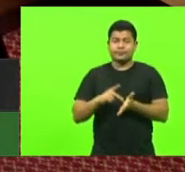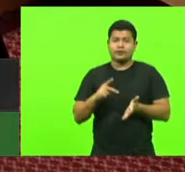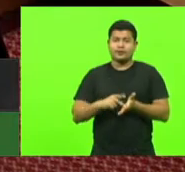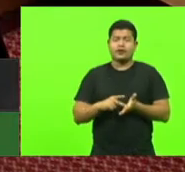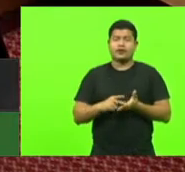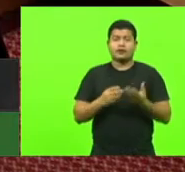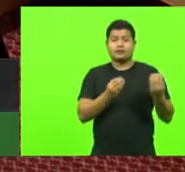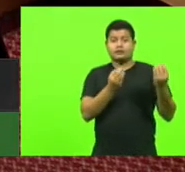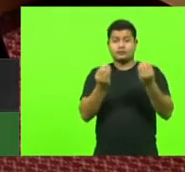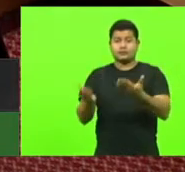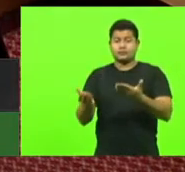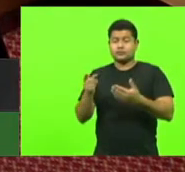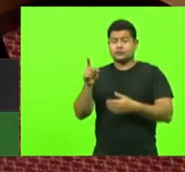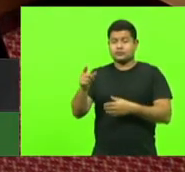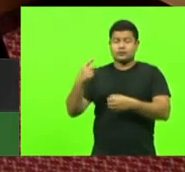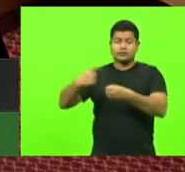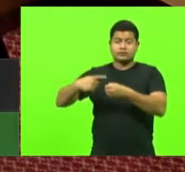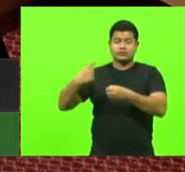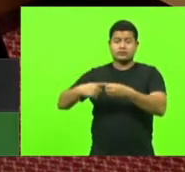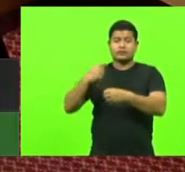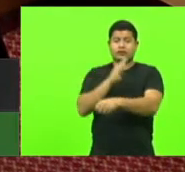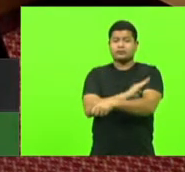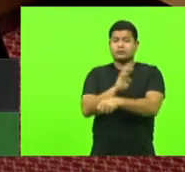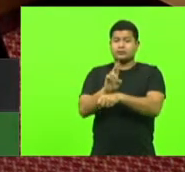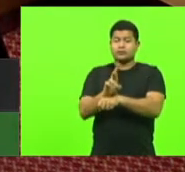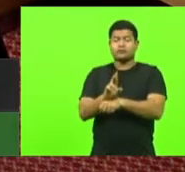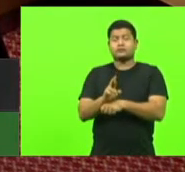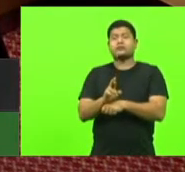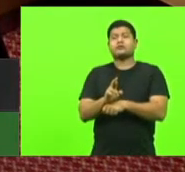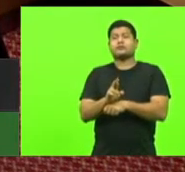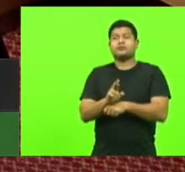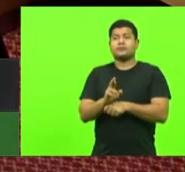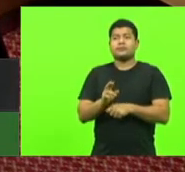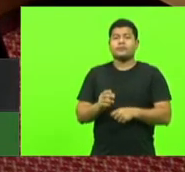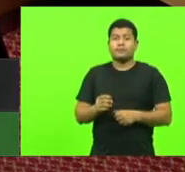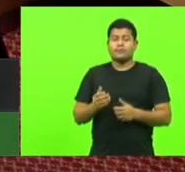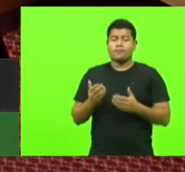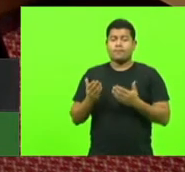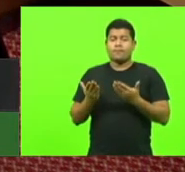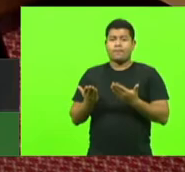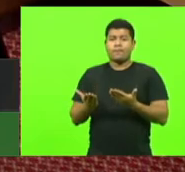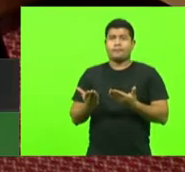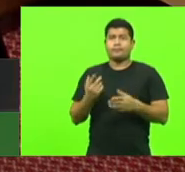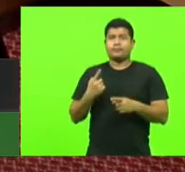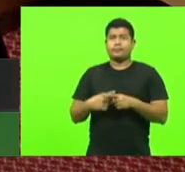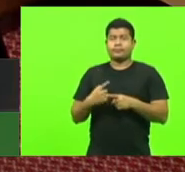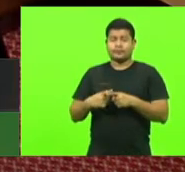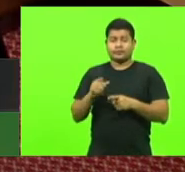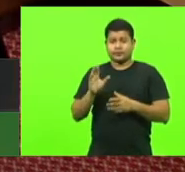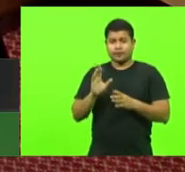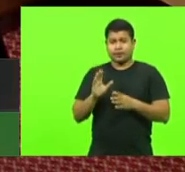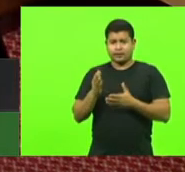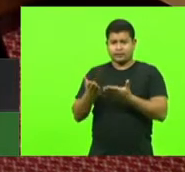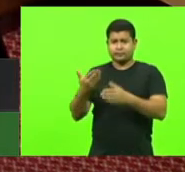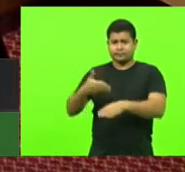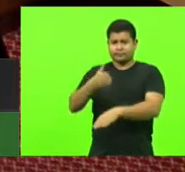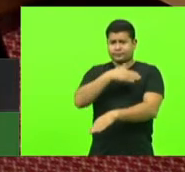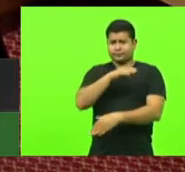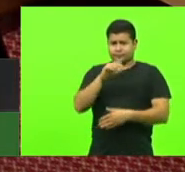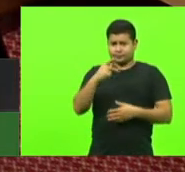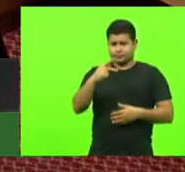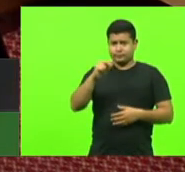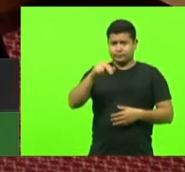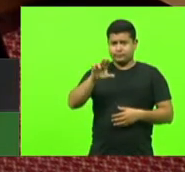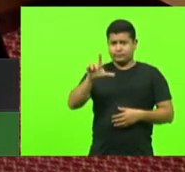ao município de Bom Retiro vai fazer muito bem, já que a Serra do Panelão faz a divisa com o